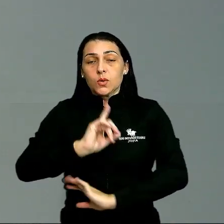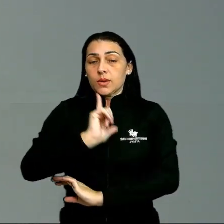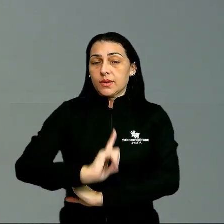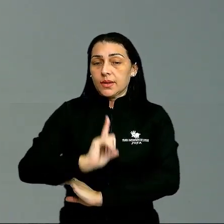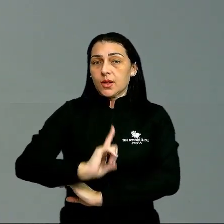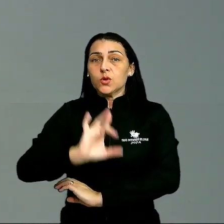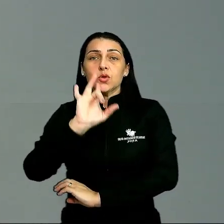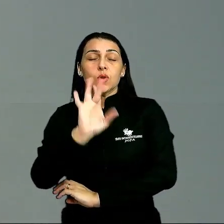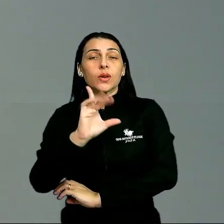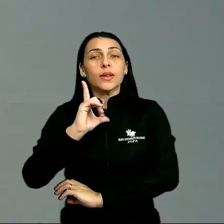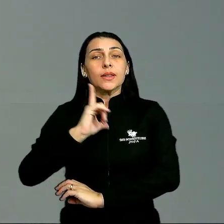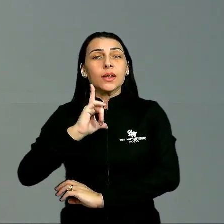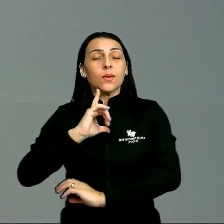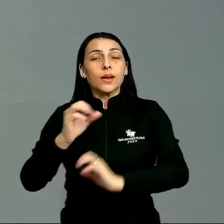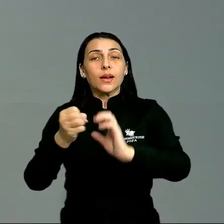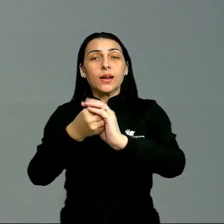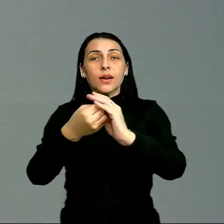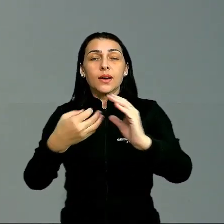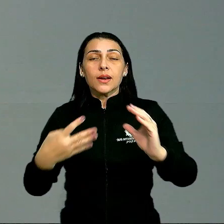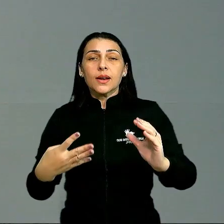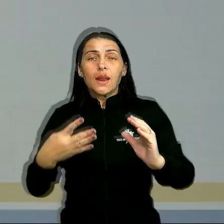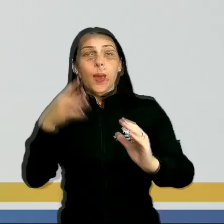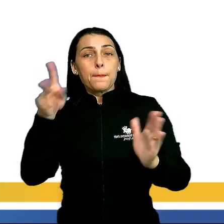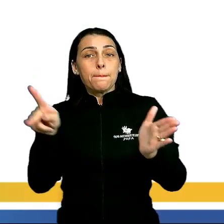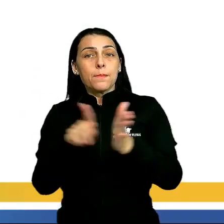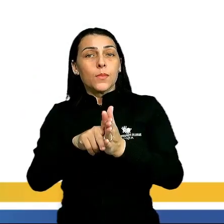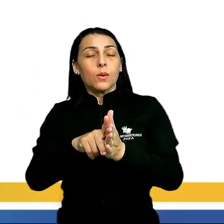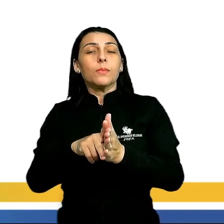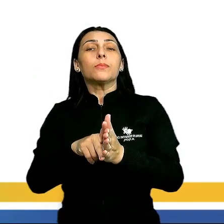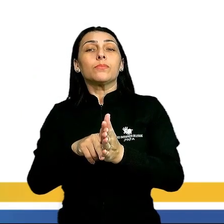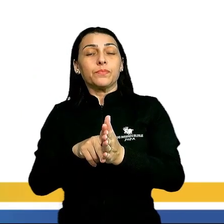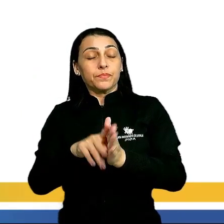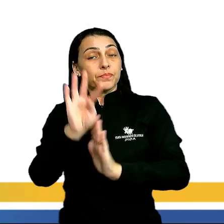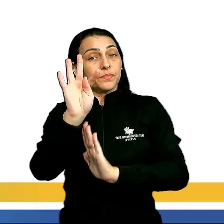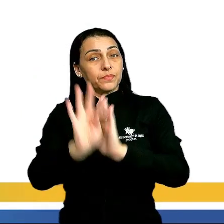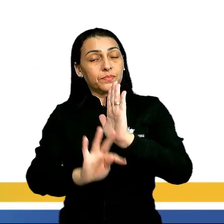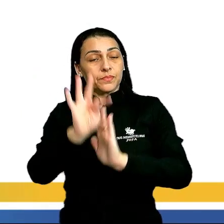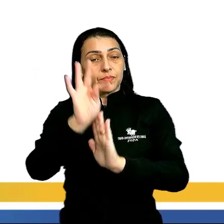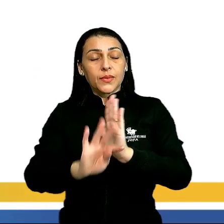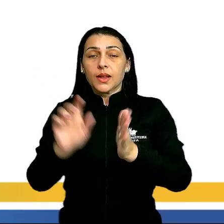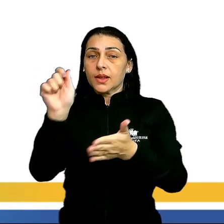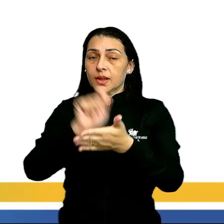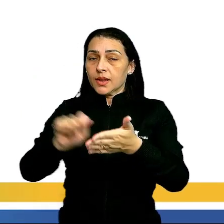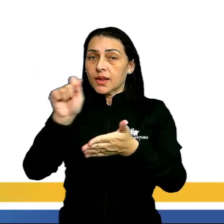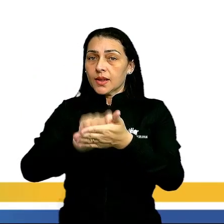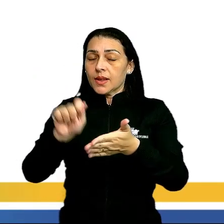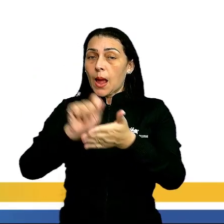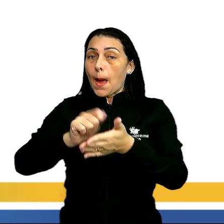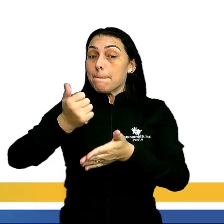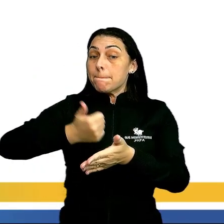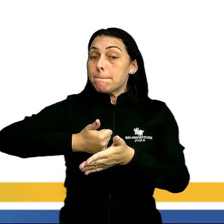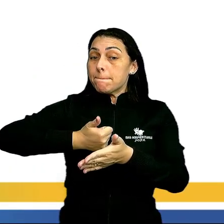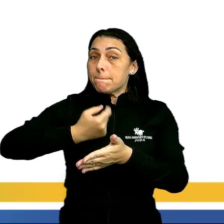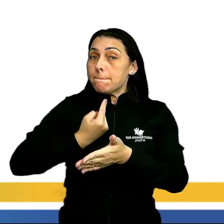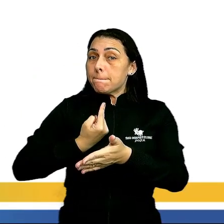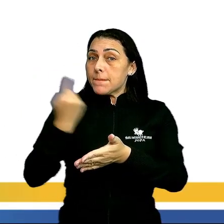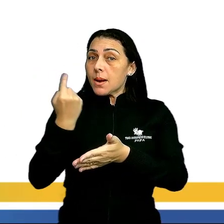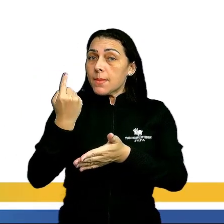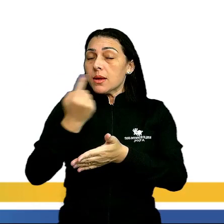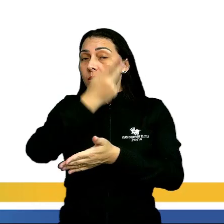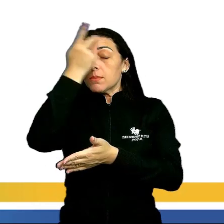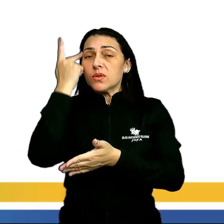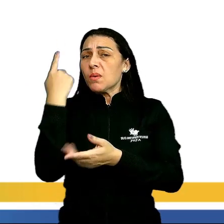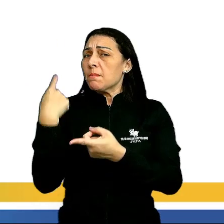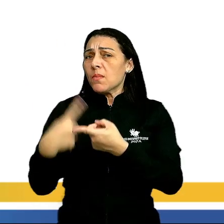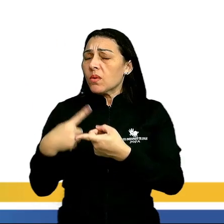literários, só que ela tem uma característica fundamental. Esse texto ele é escrito em primeira pessoa. Por